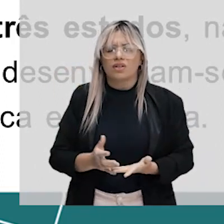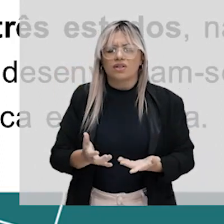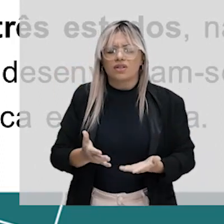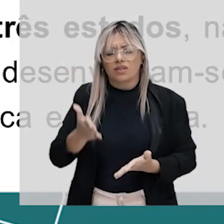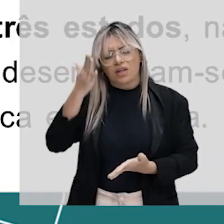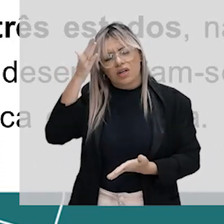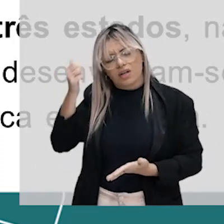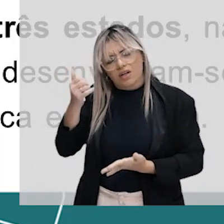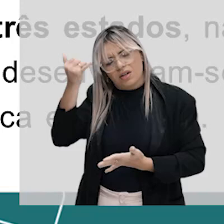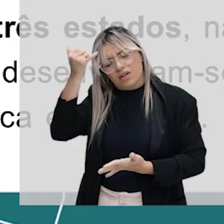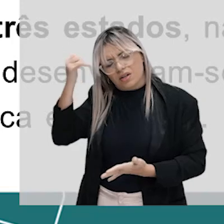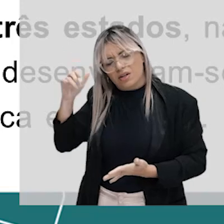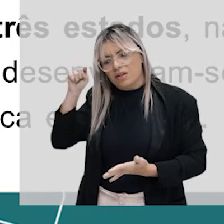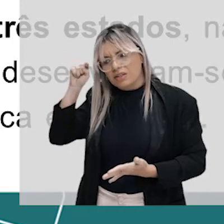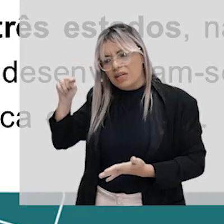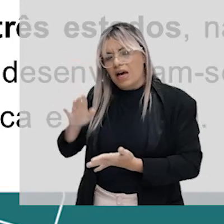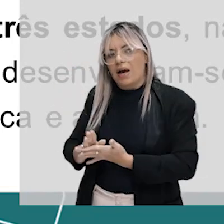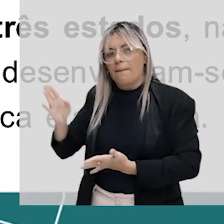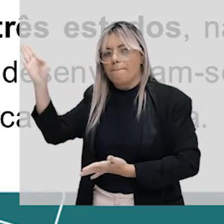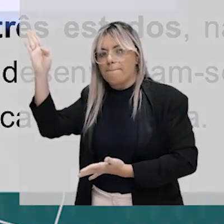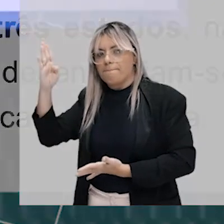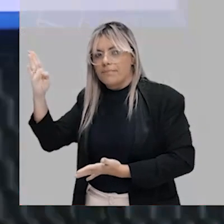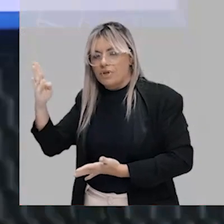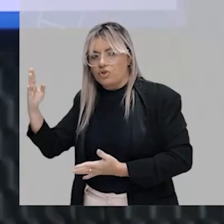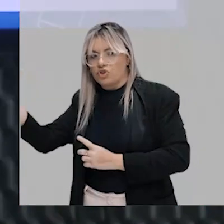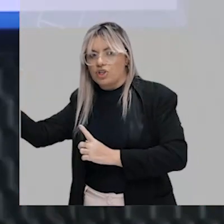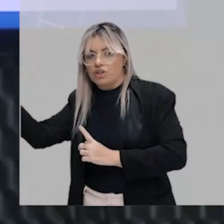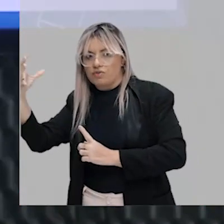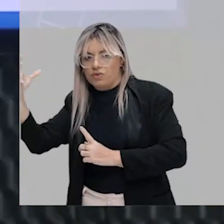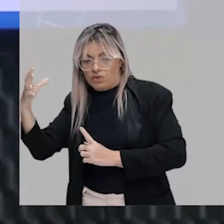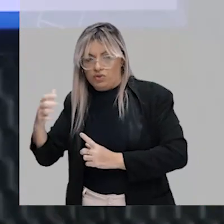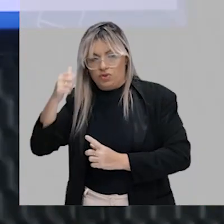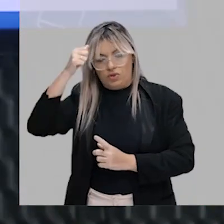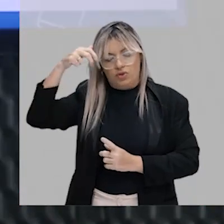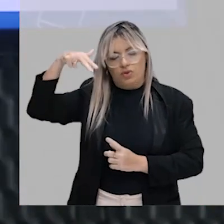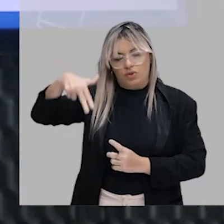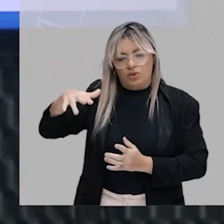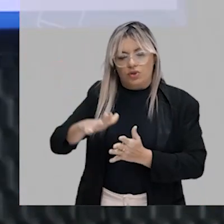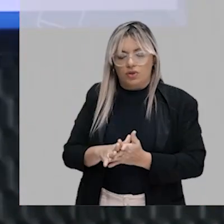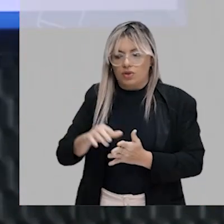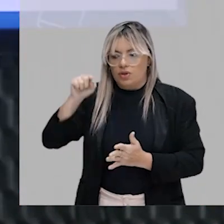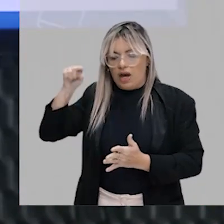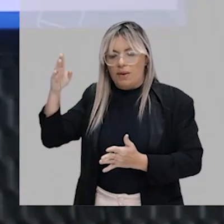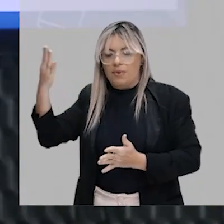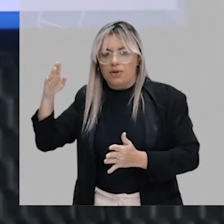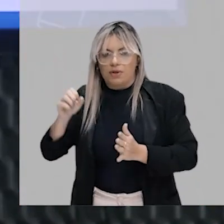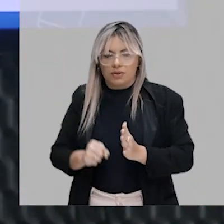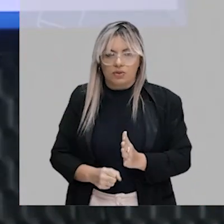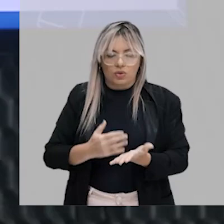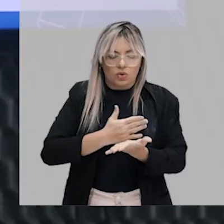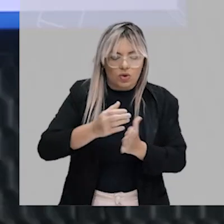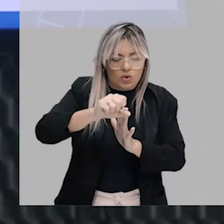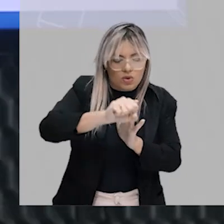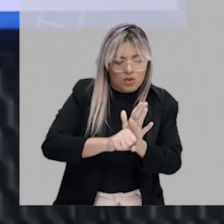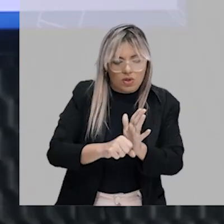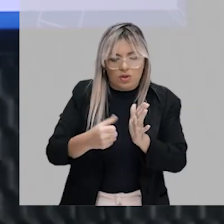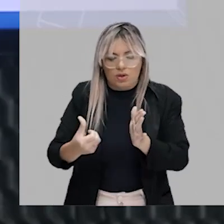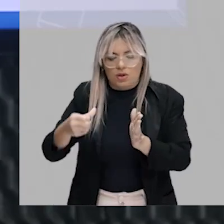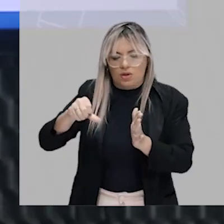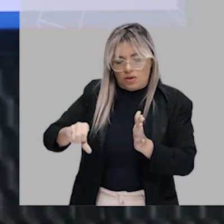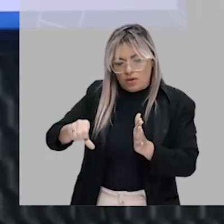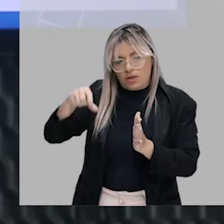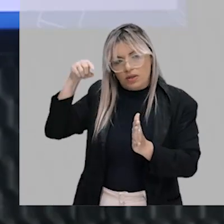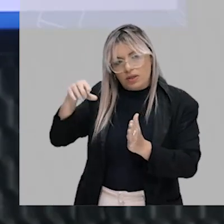tirou essa ideia da biologia também. Porque lá na biologia, do começo do século XIX, tem um carinha chamado